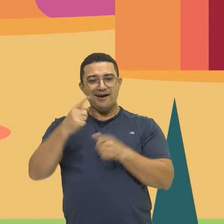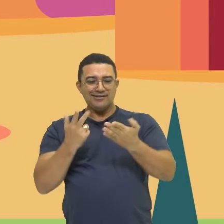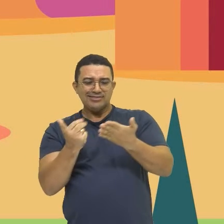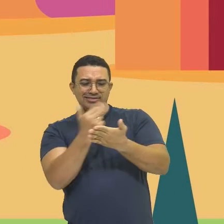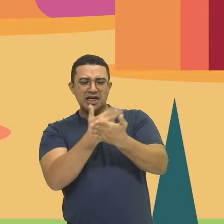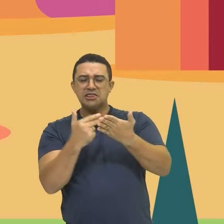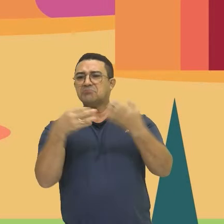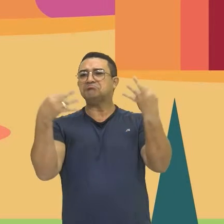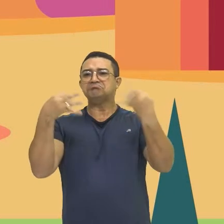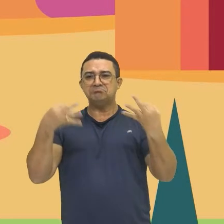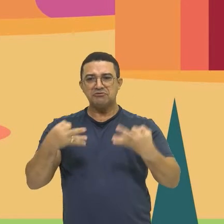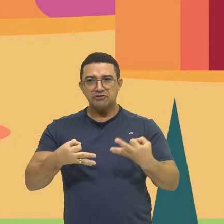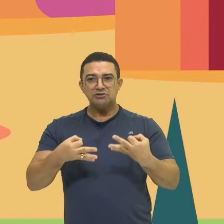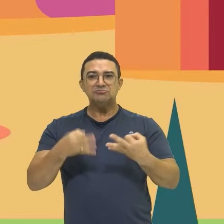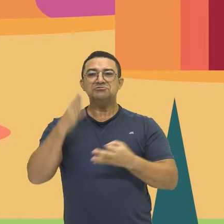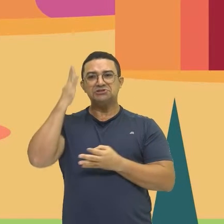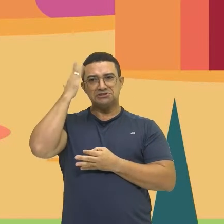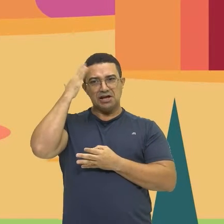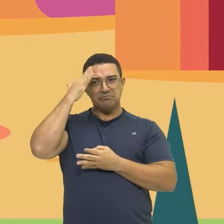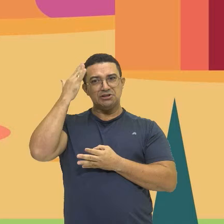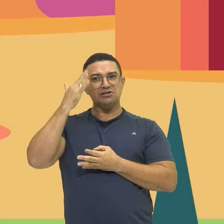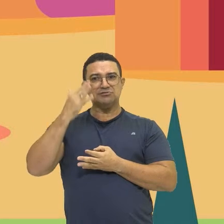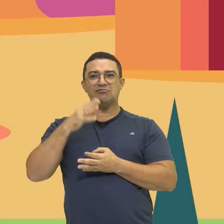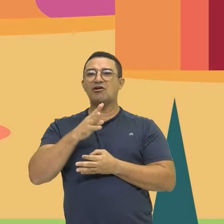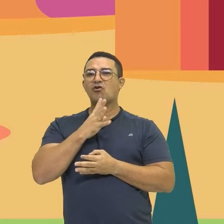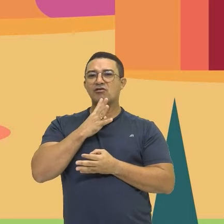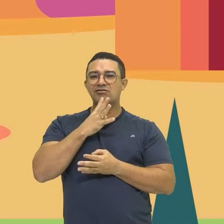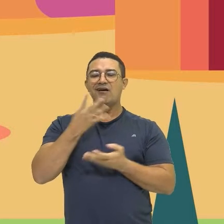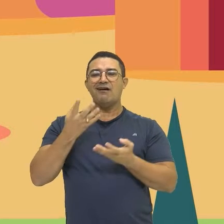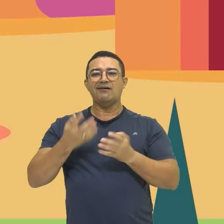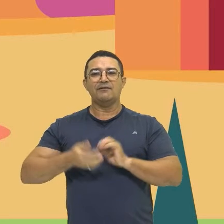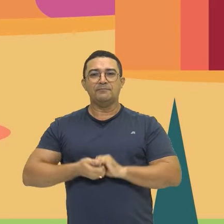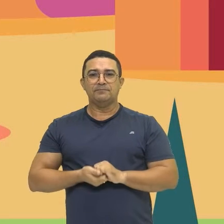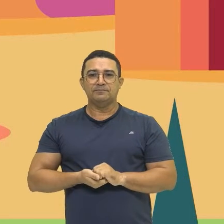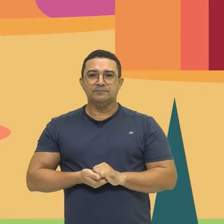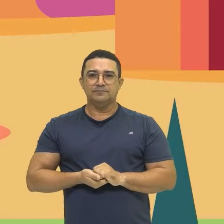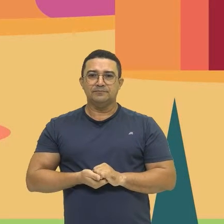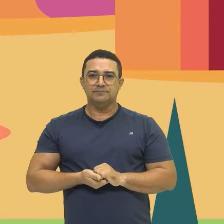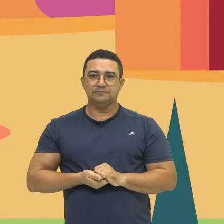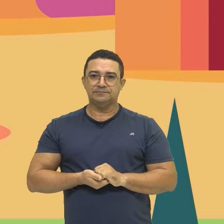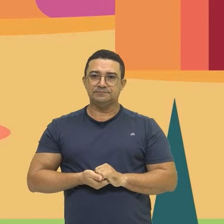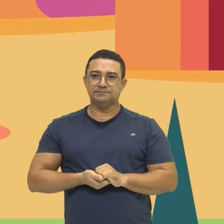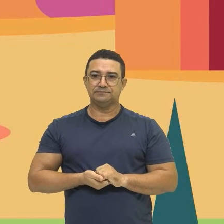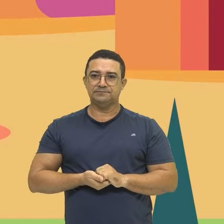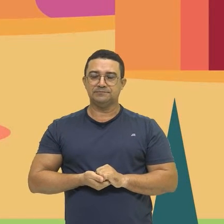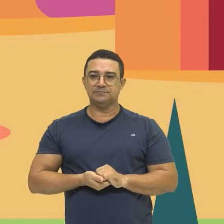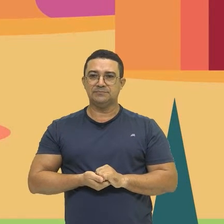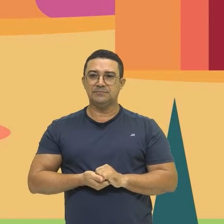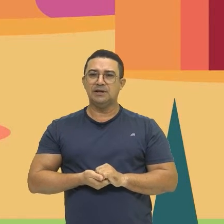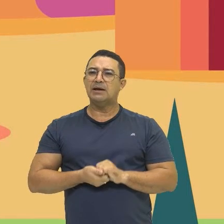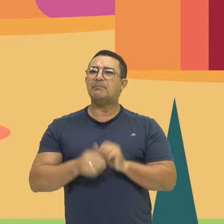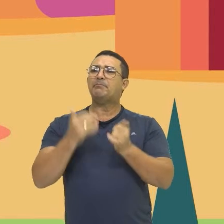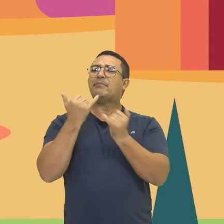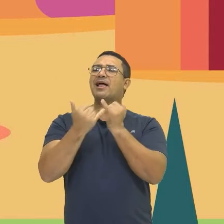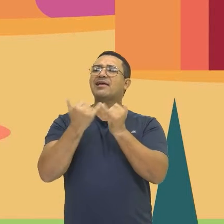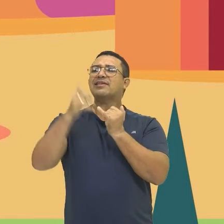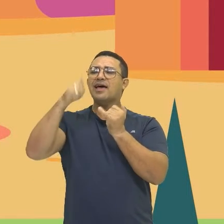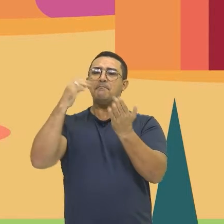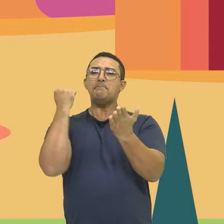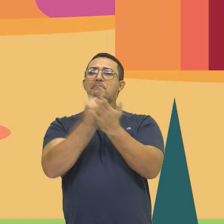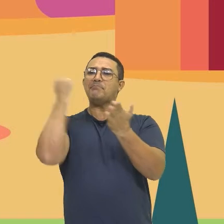esquemático. Não precisava mais fazer, eu tenho que chegar muito próximo. Não, ele queria apenas fazer algo